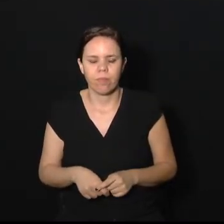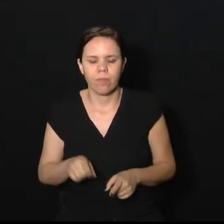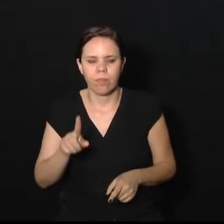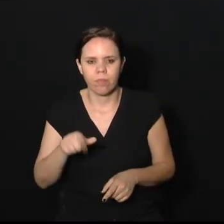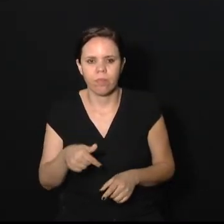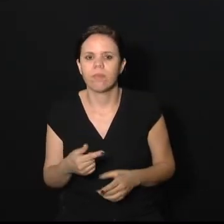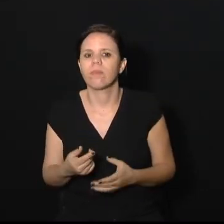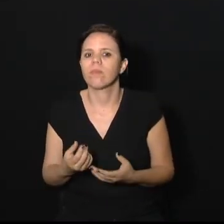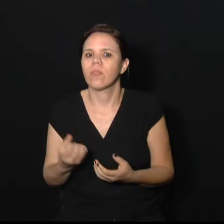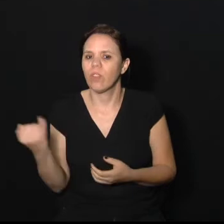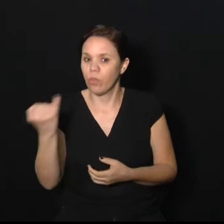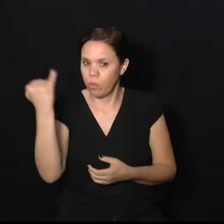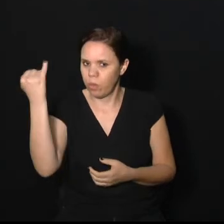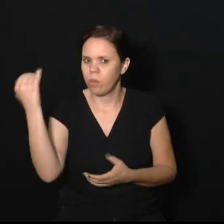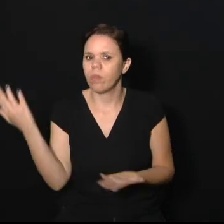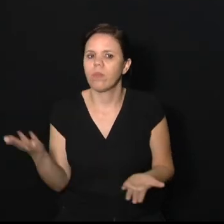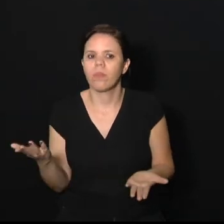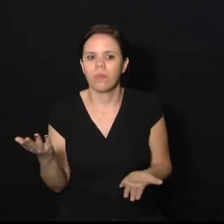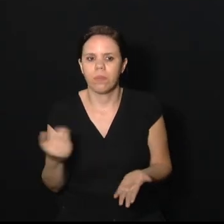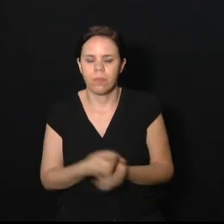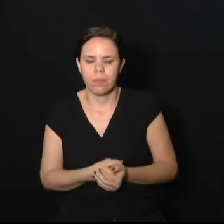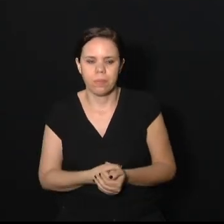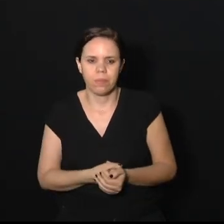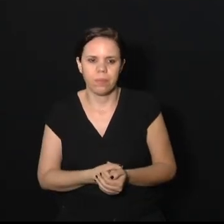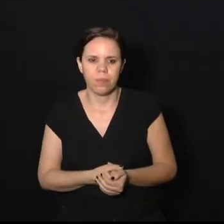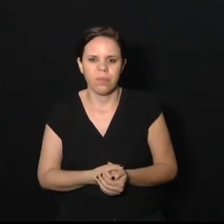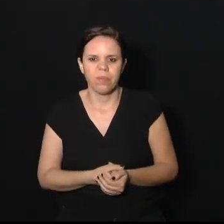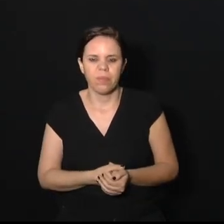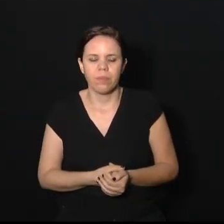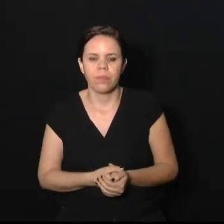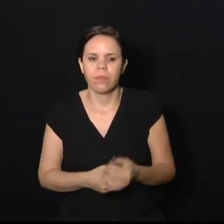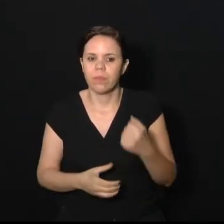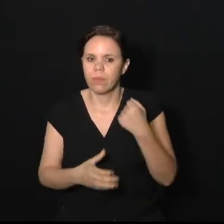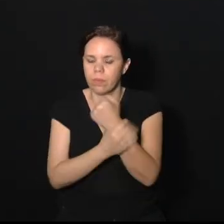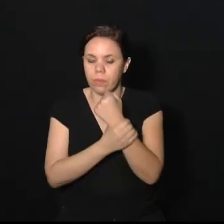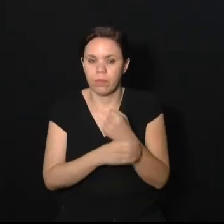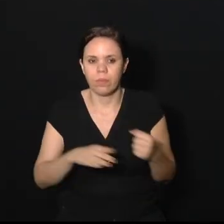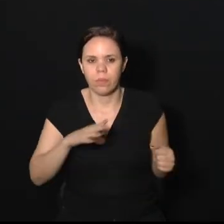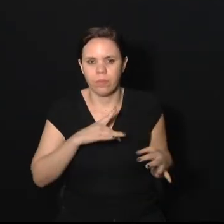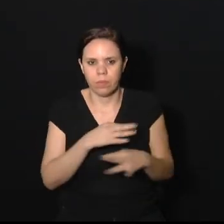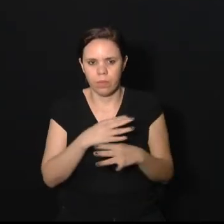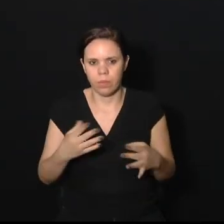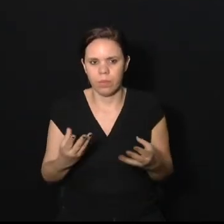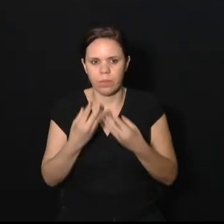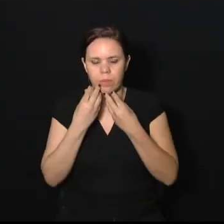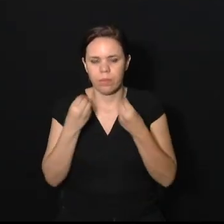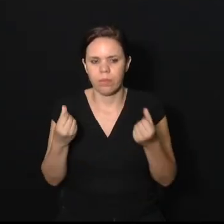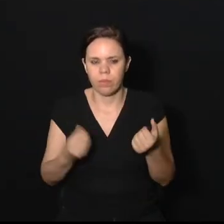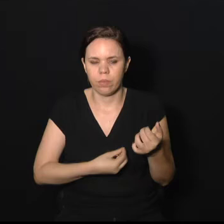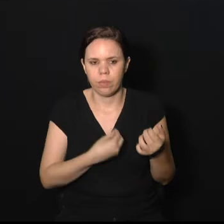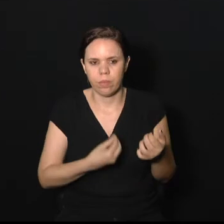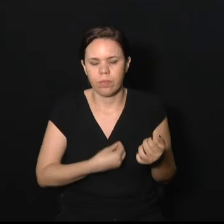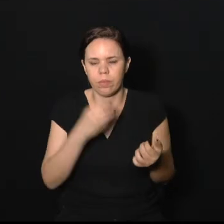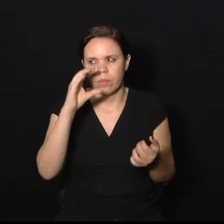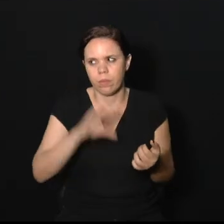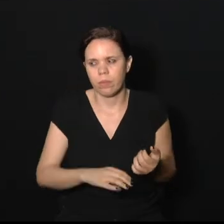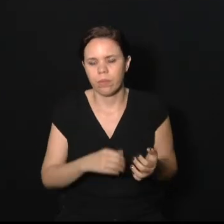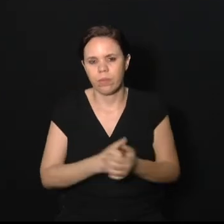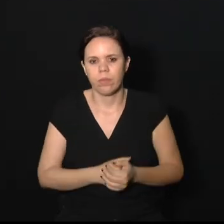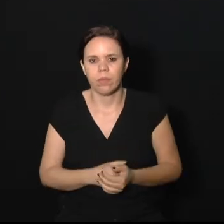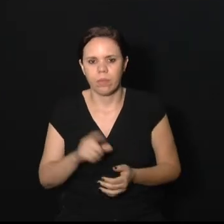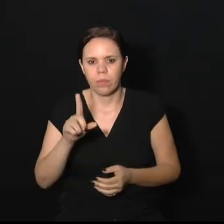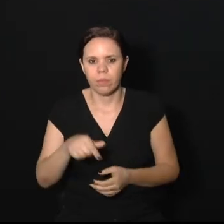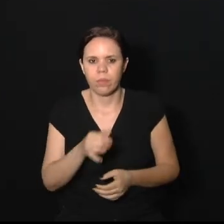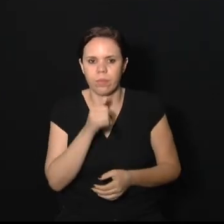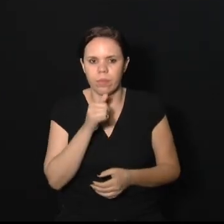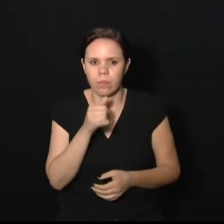um dado importante, um indicador importante, né, em relação à segurança das cidades e de qualidade de vida dos cidadãos também. E esse é um